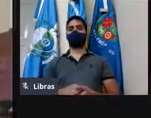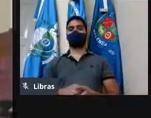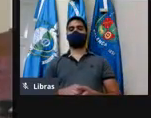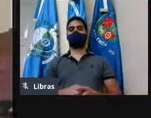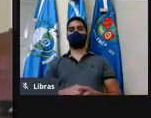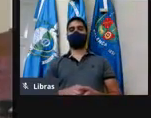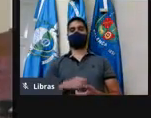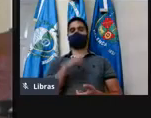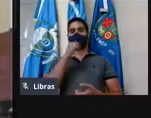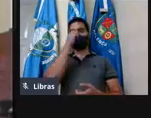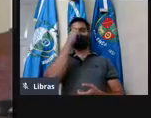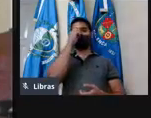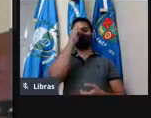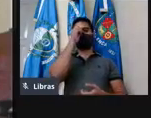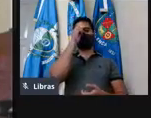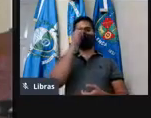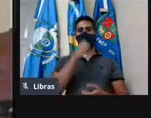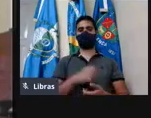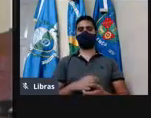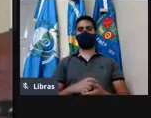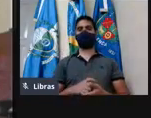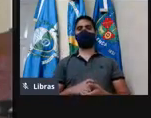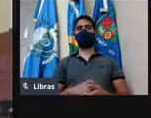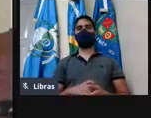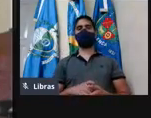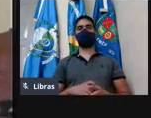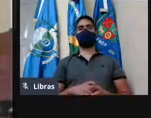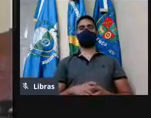ela perdeu duas